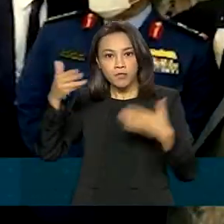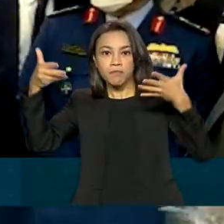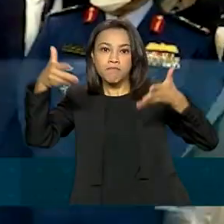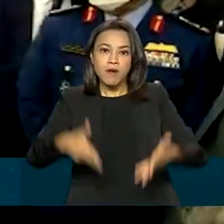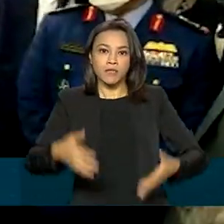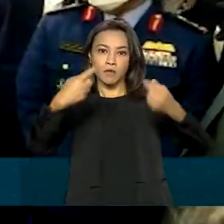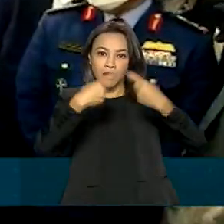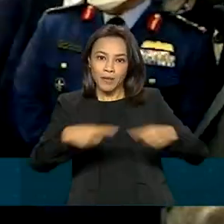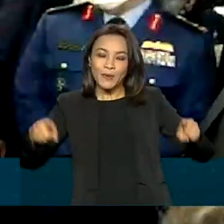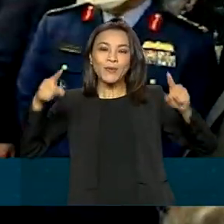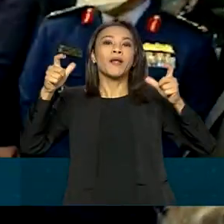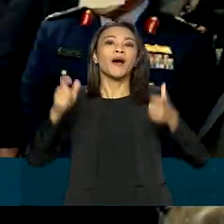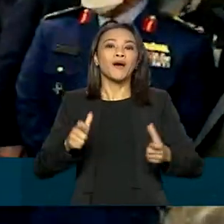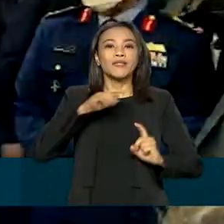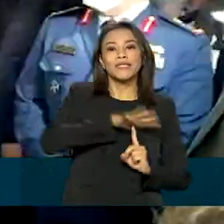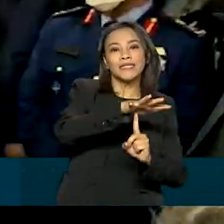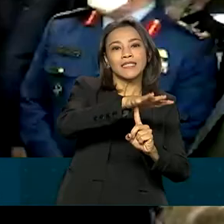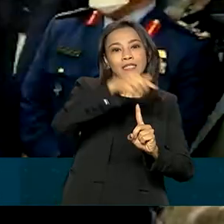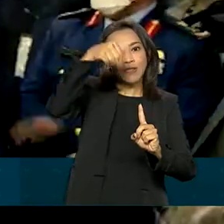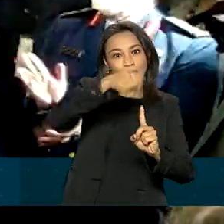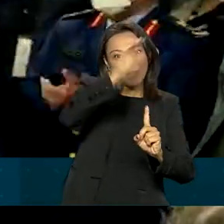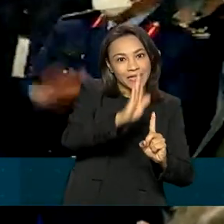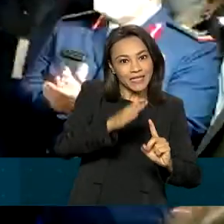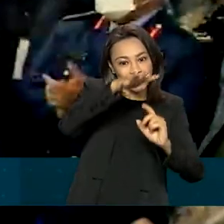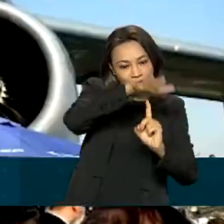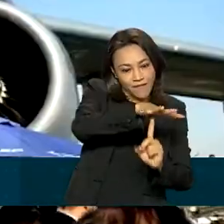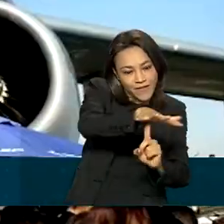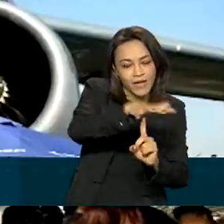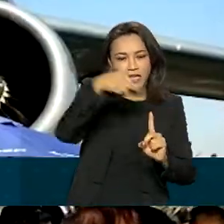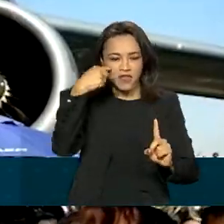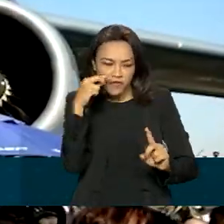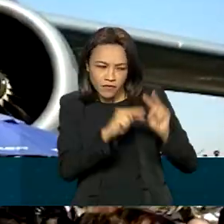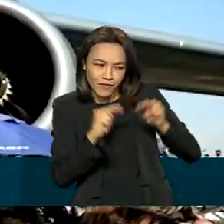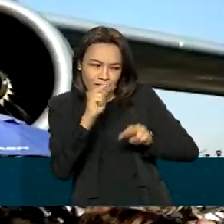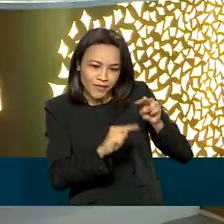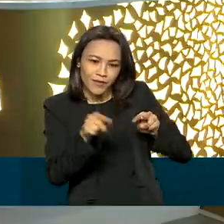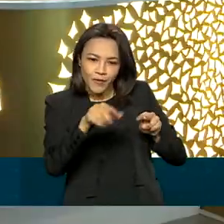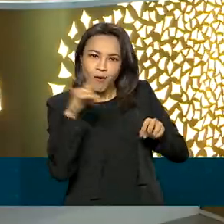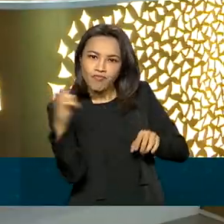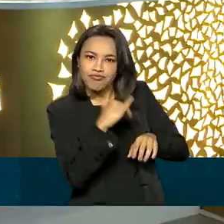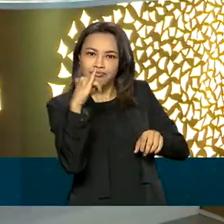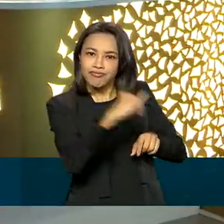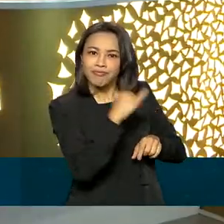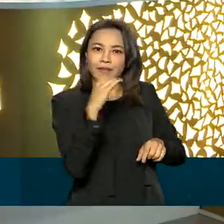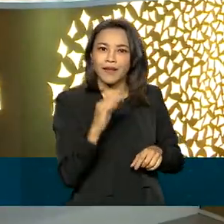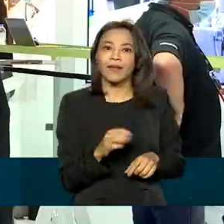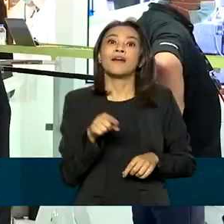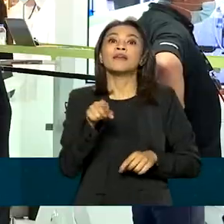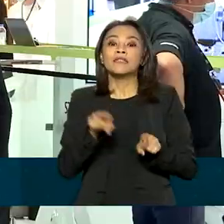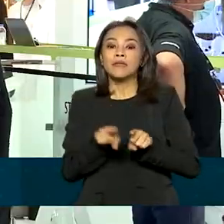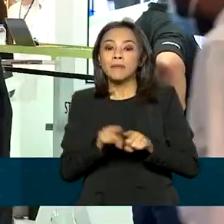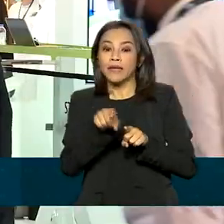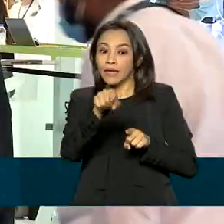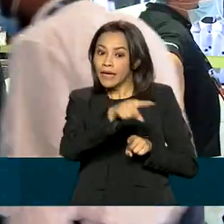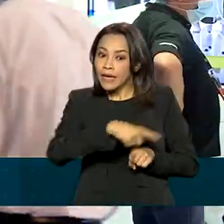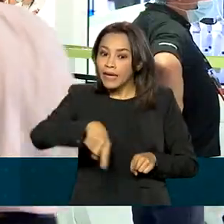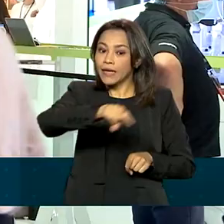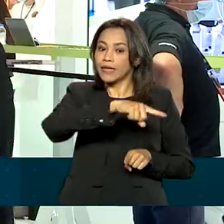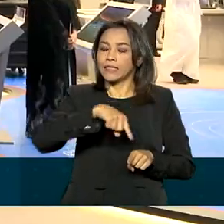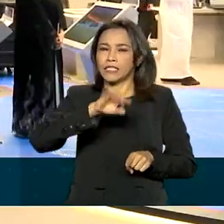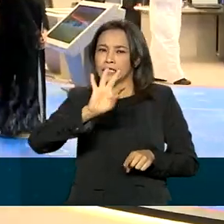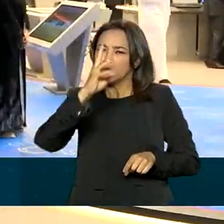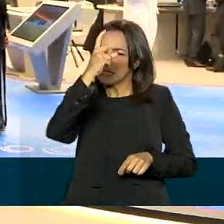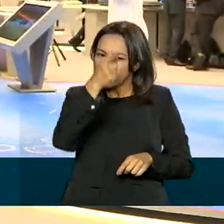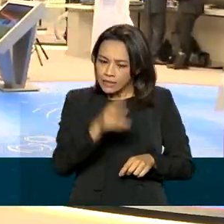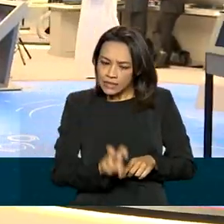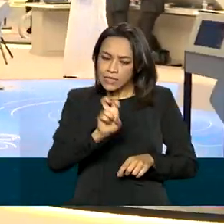do estande brasileiro na feira e viu algumas aeronaves da Embraer. Os Emirados Árabes estão entre as 5